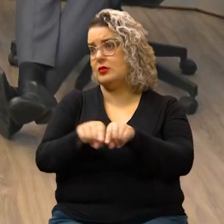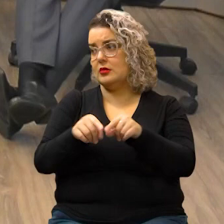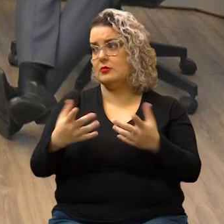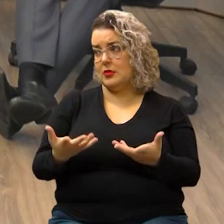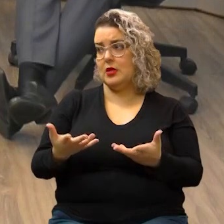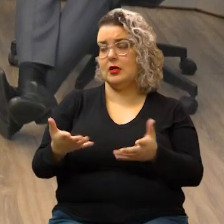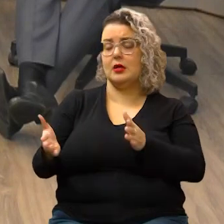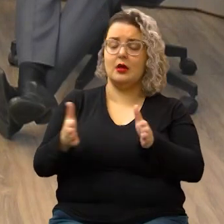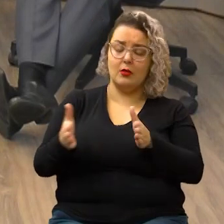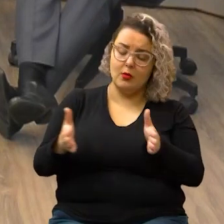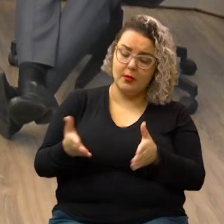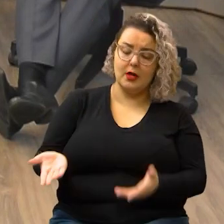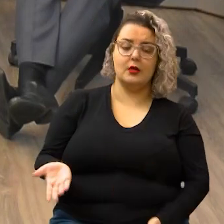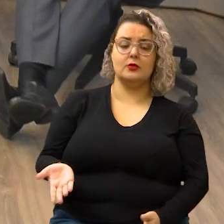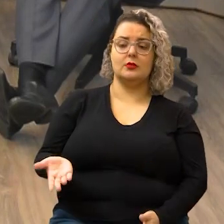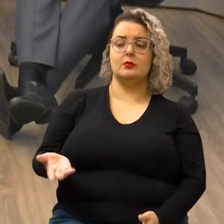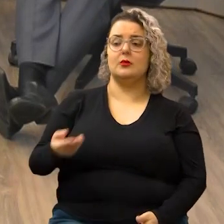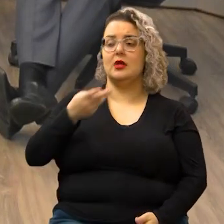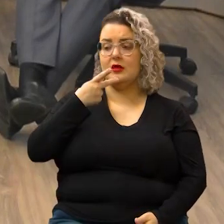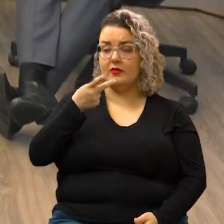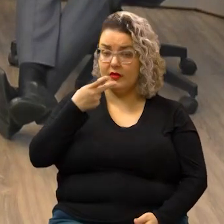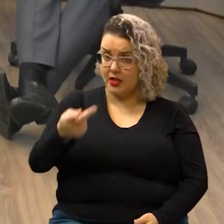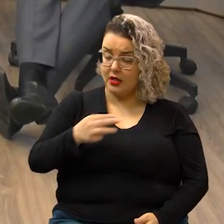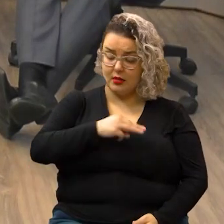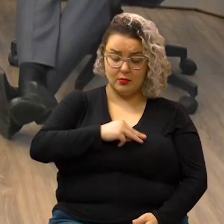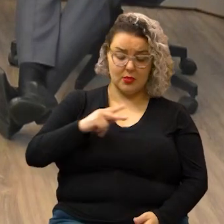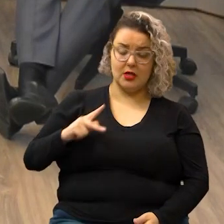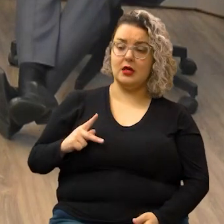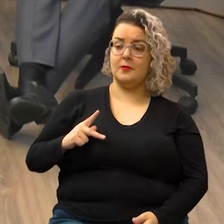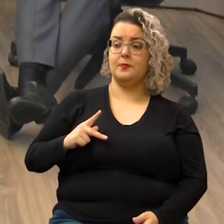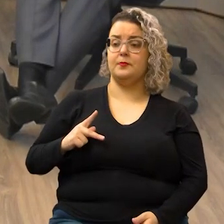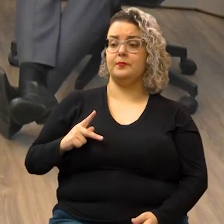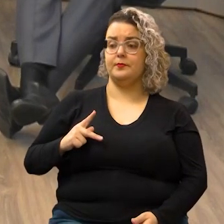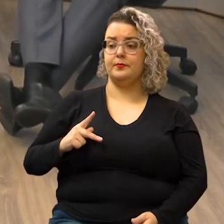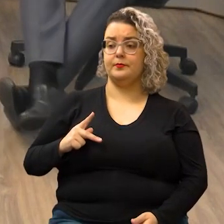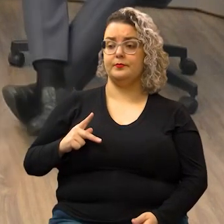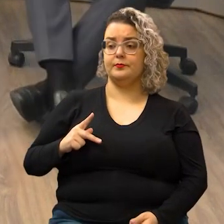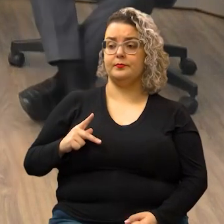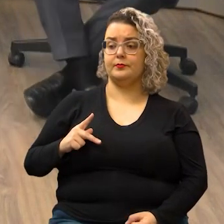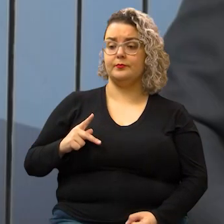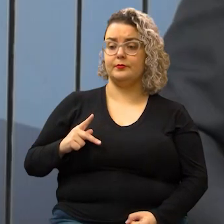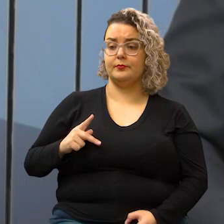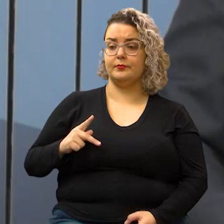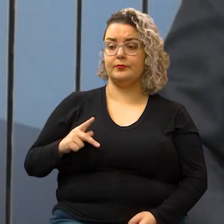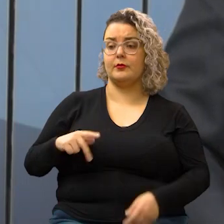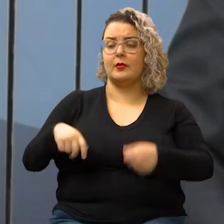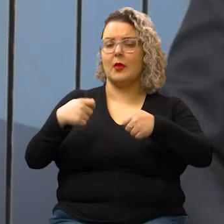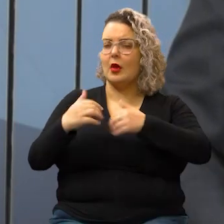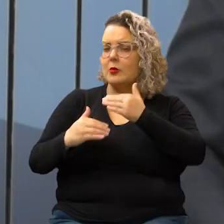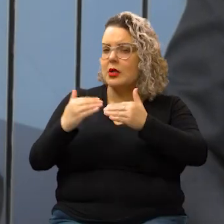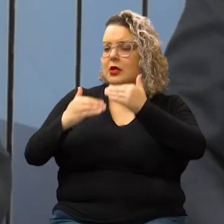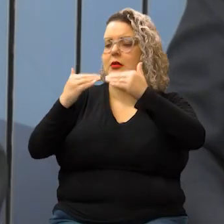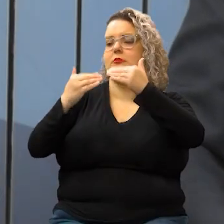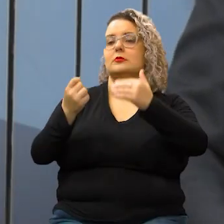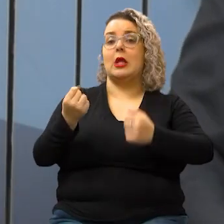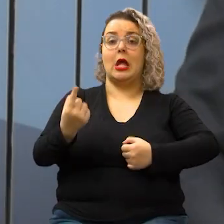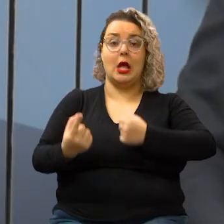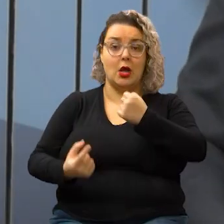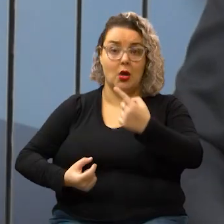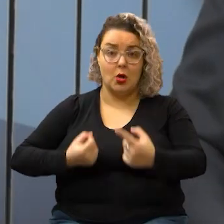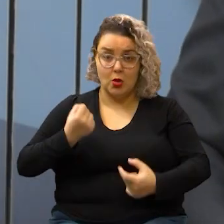ensejo para dizer que o Ministério Público ele deverá desenvolver